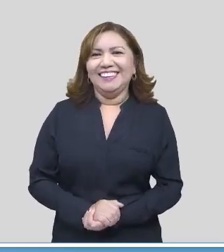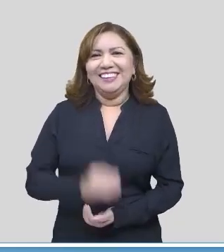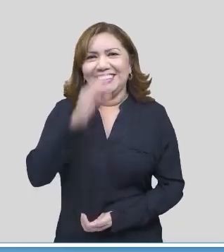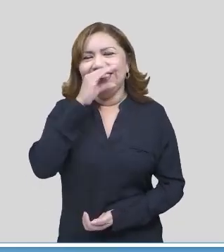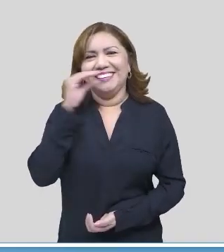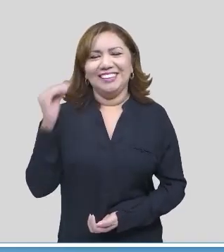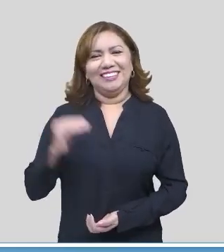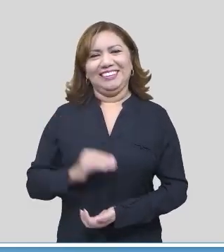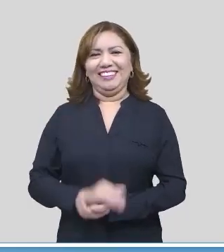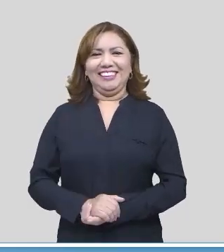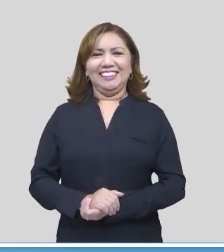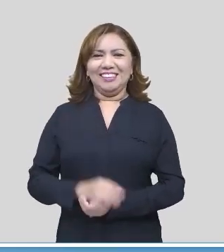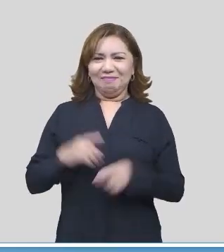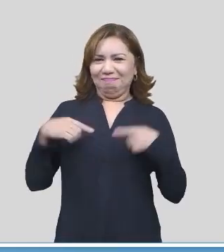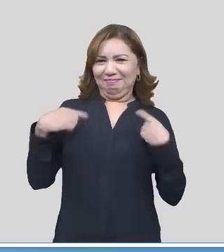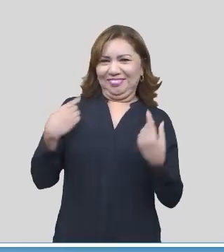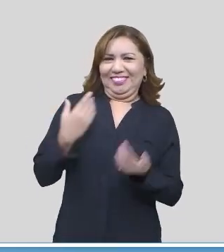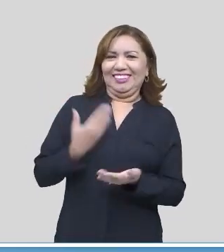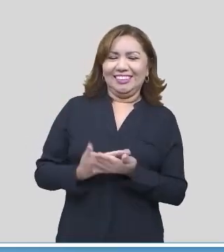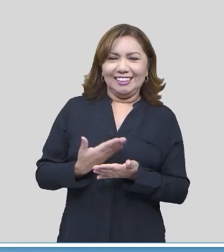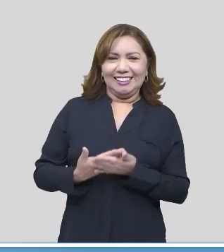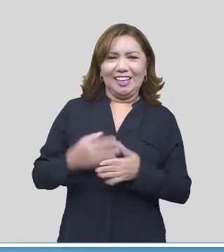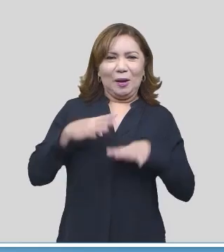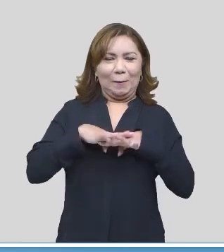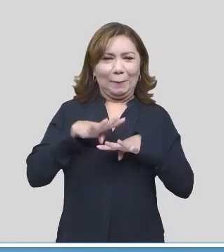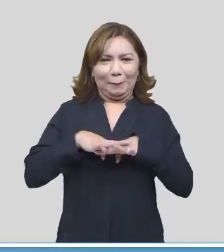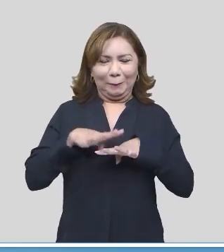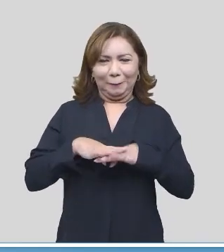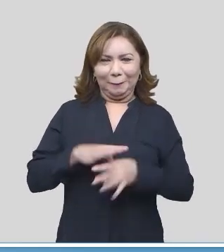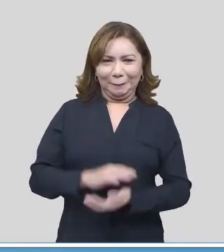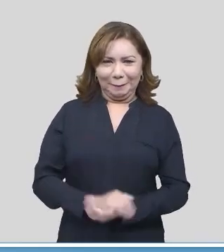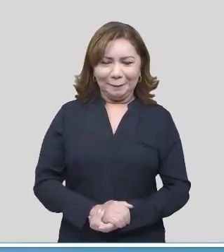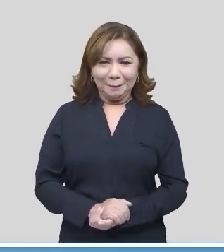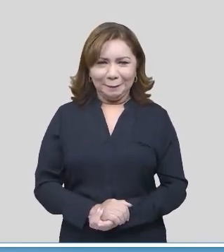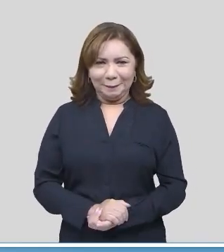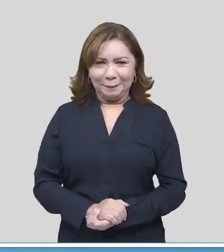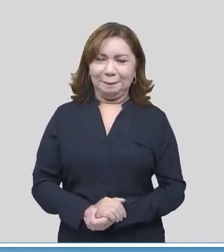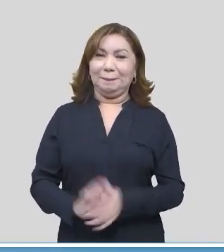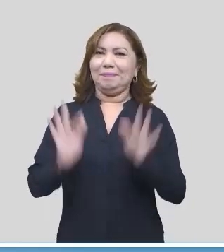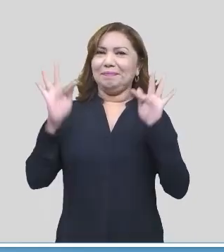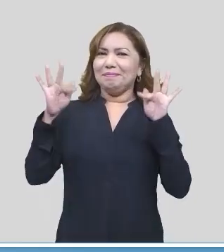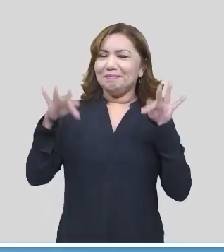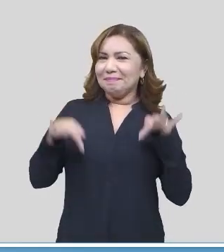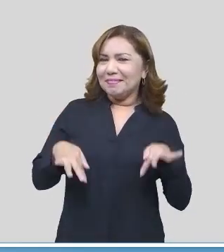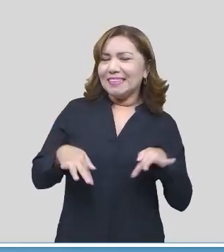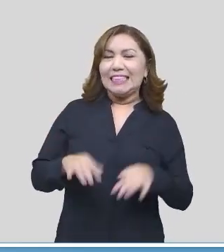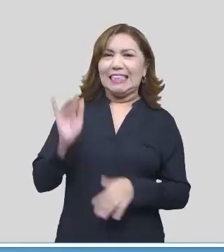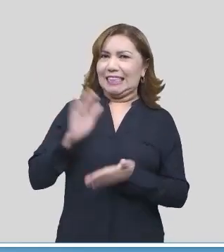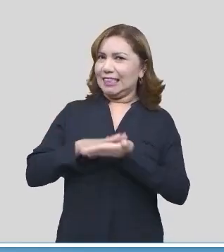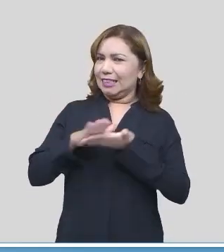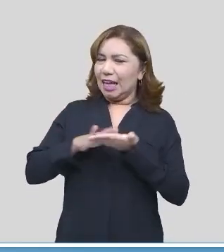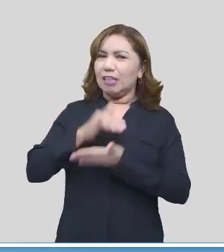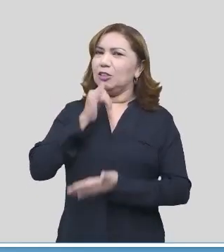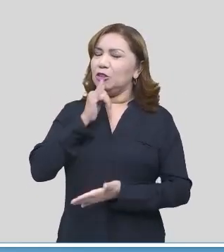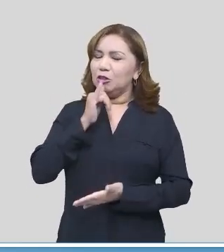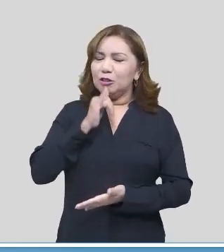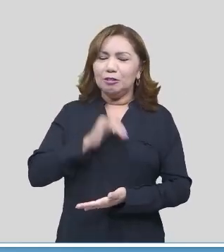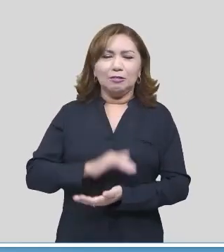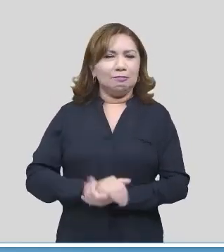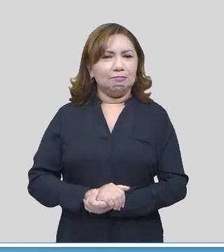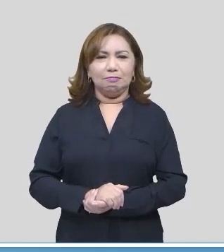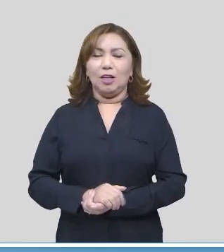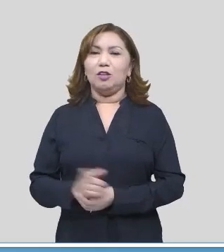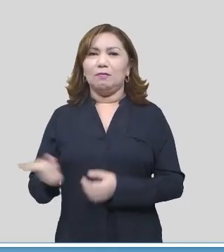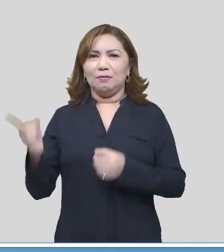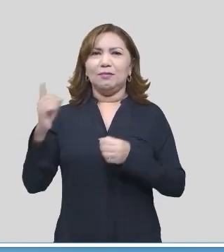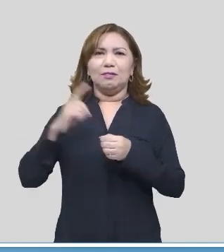Crianças, nossa aula de matemática está chegando ao fim. Não fique triste, porque nós voltaremos em